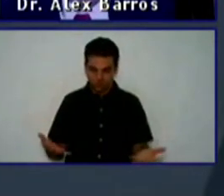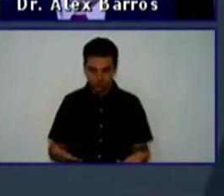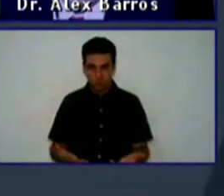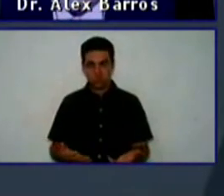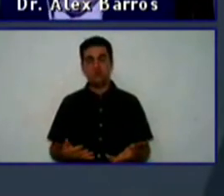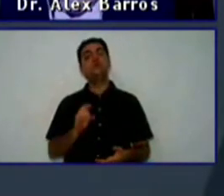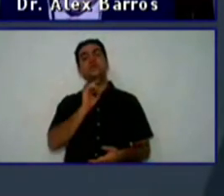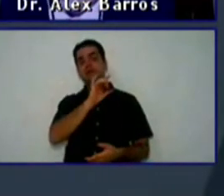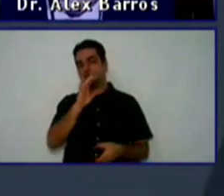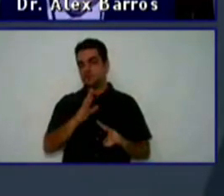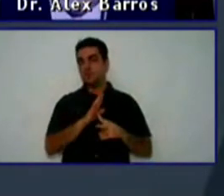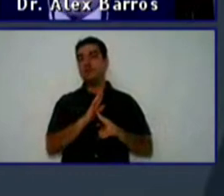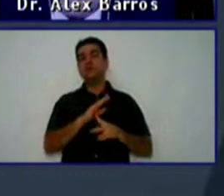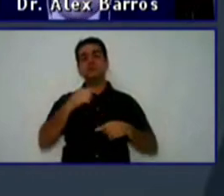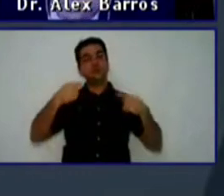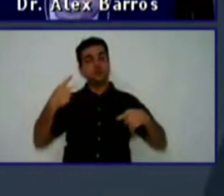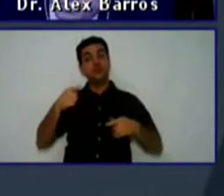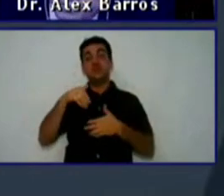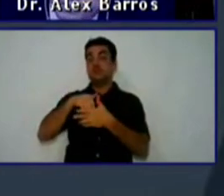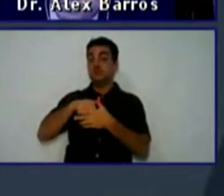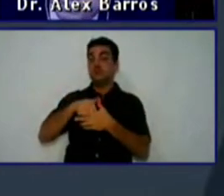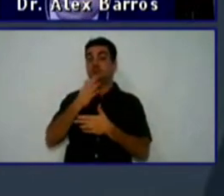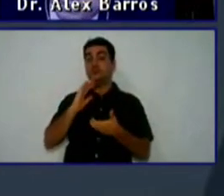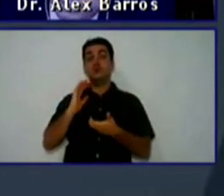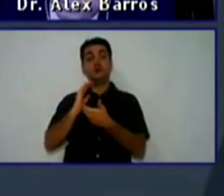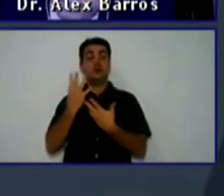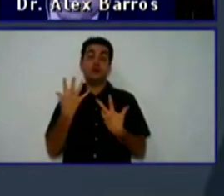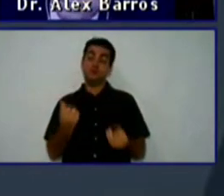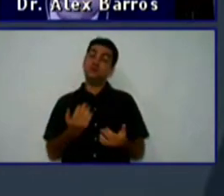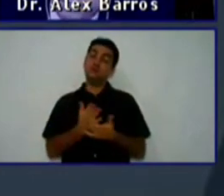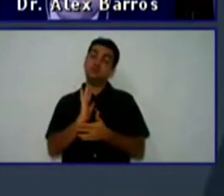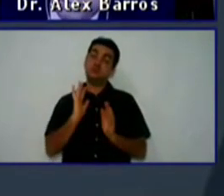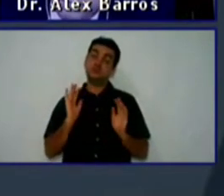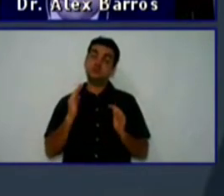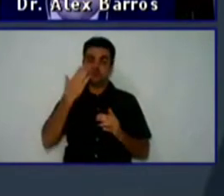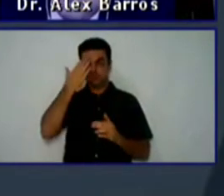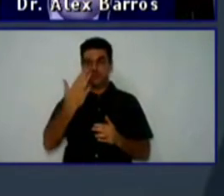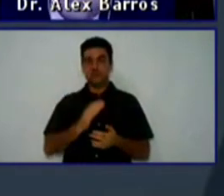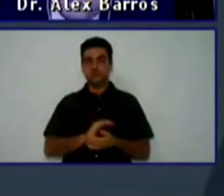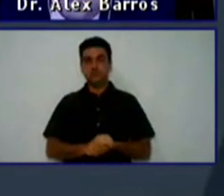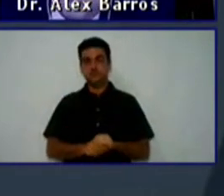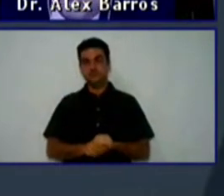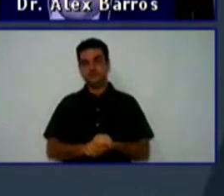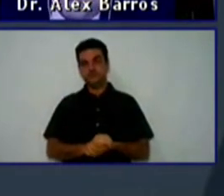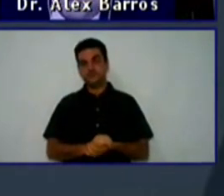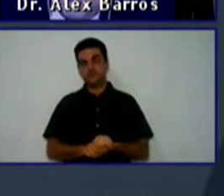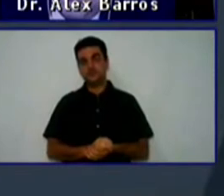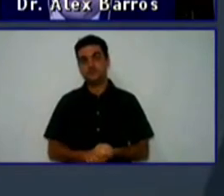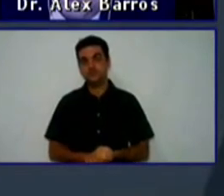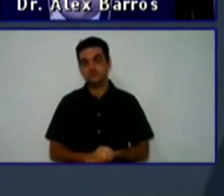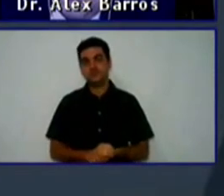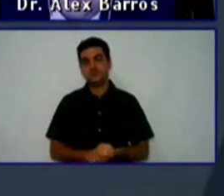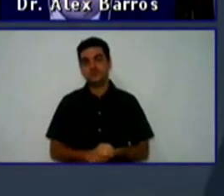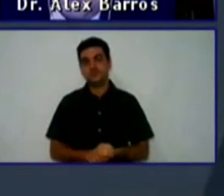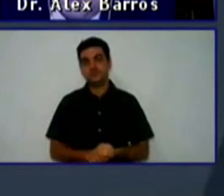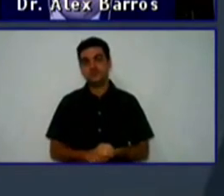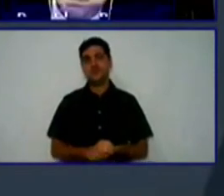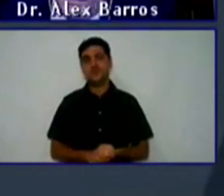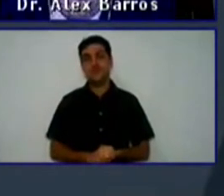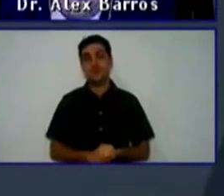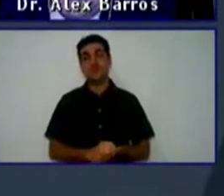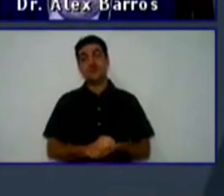os partidos rediscutiram, votaram no Congresso e acabaram aprovando. Obrigado, presidente. Obrigado, ministro Alexandre. Veja, o